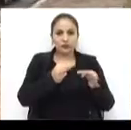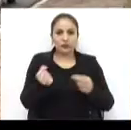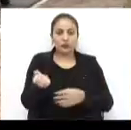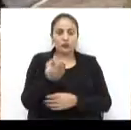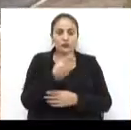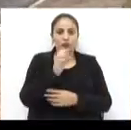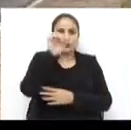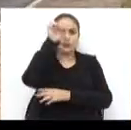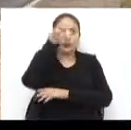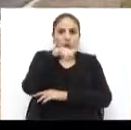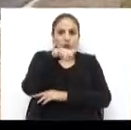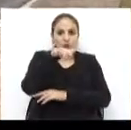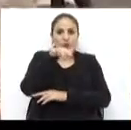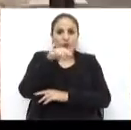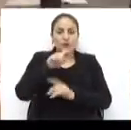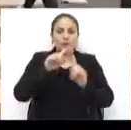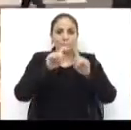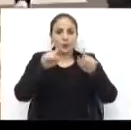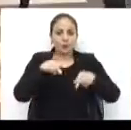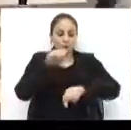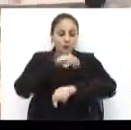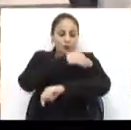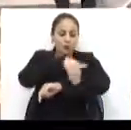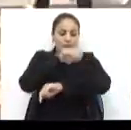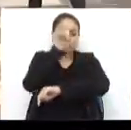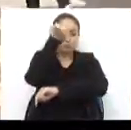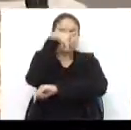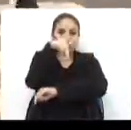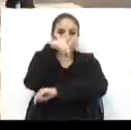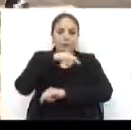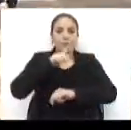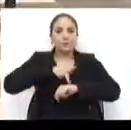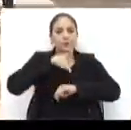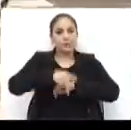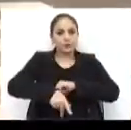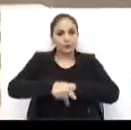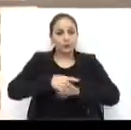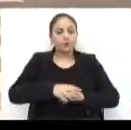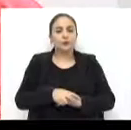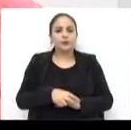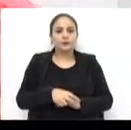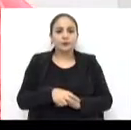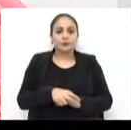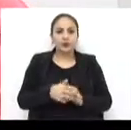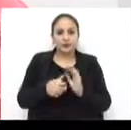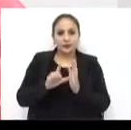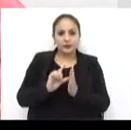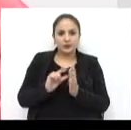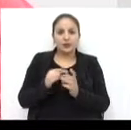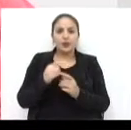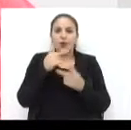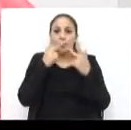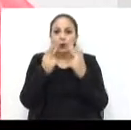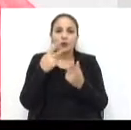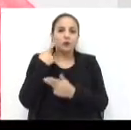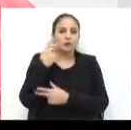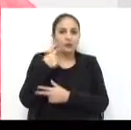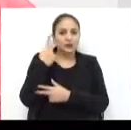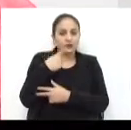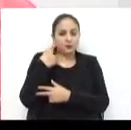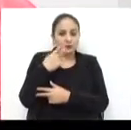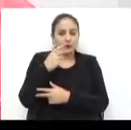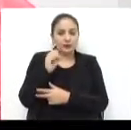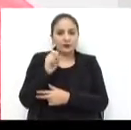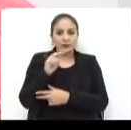na iluminação pública. Neste caso, Passo Fundo está bastante adiantado. Conforme o vereador Saul Spinelli,